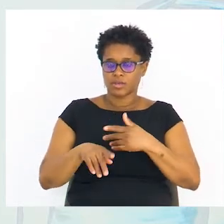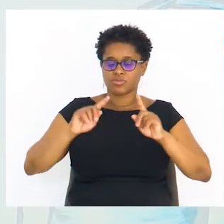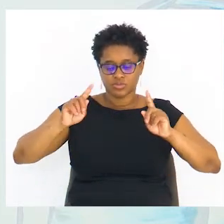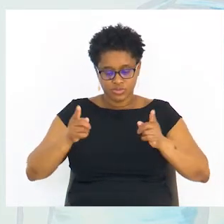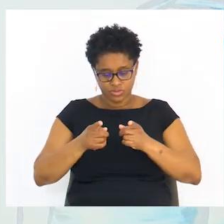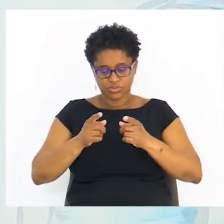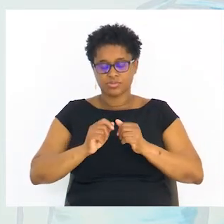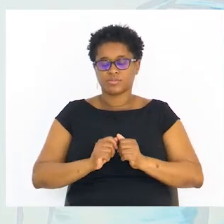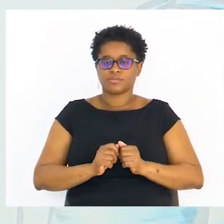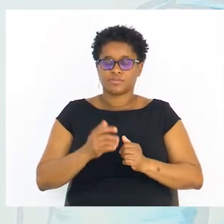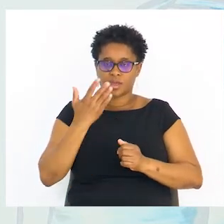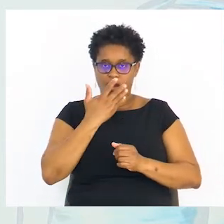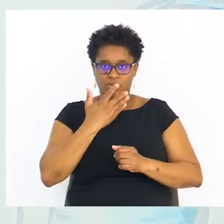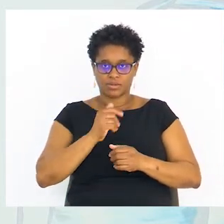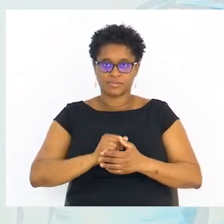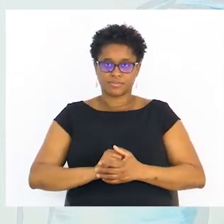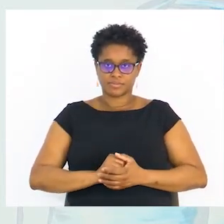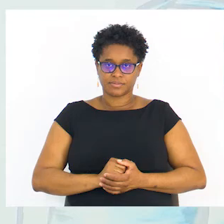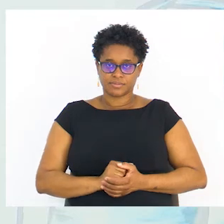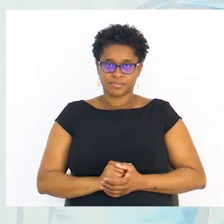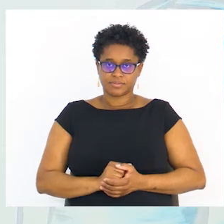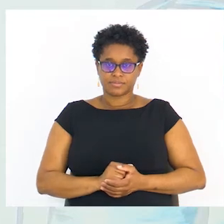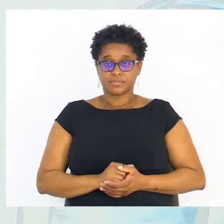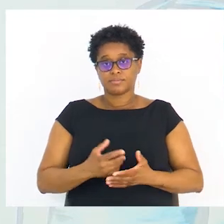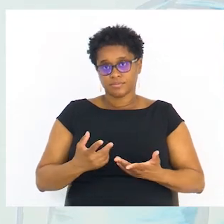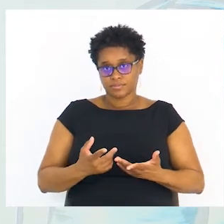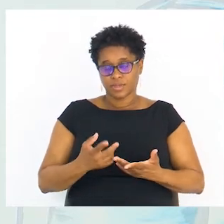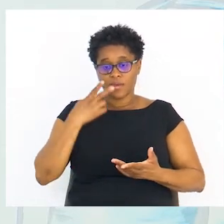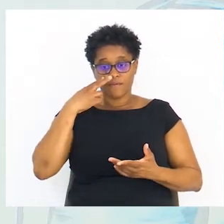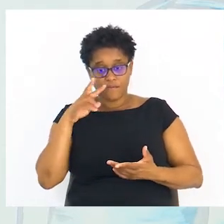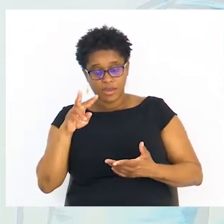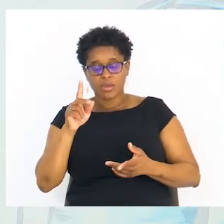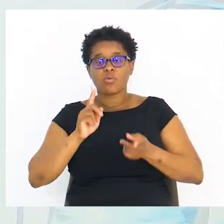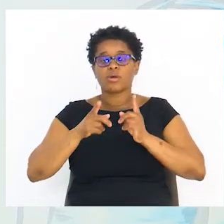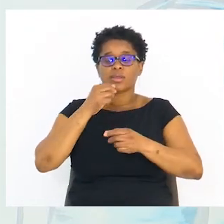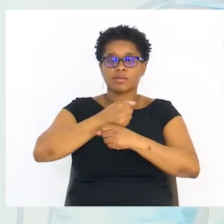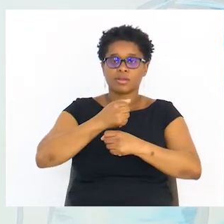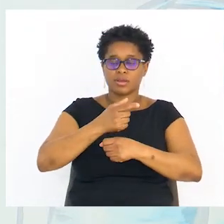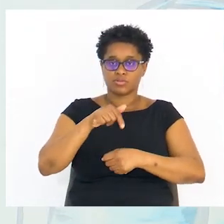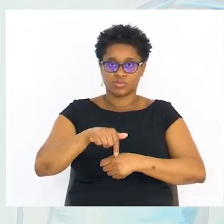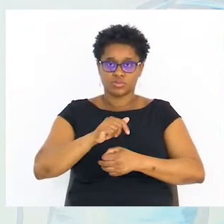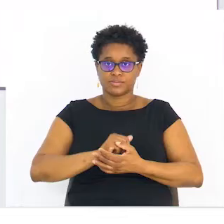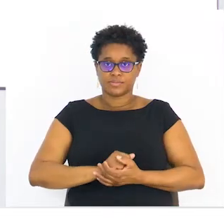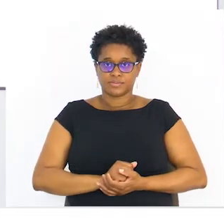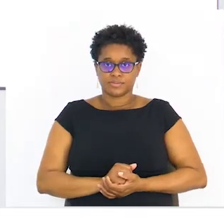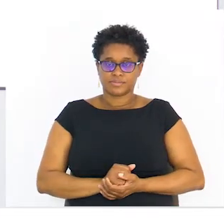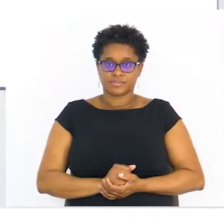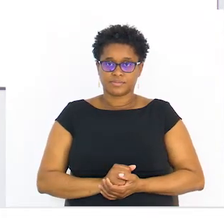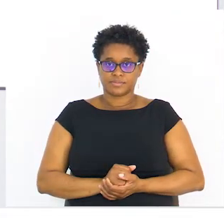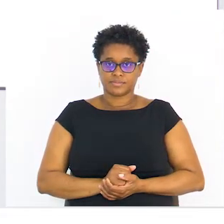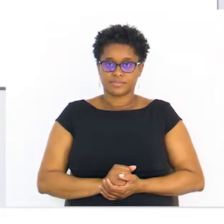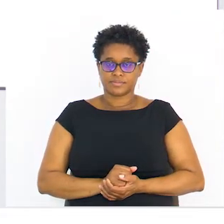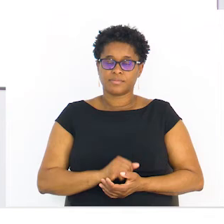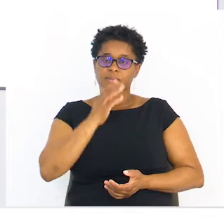faremos síntese da aula. Se não, vejamos. O que vimos?